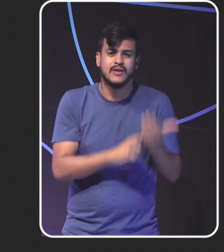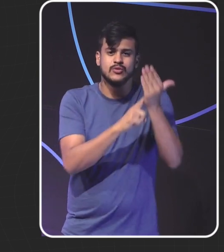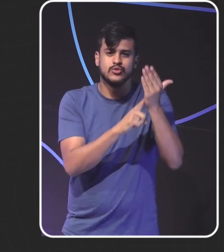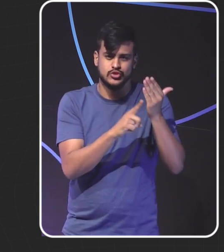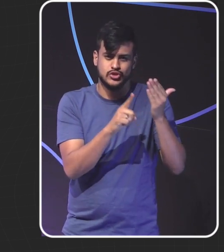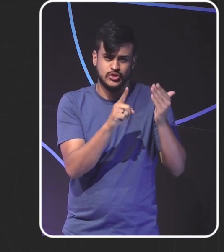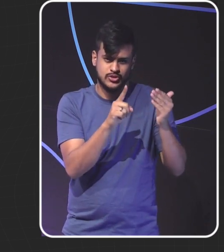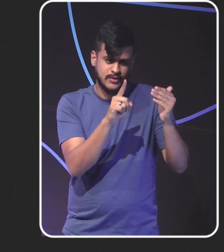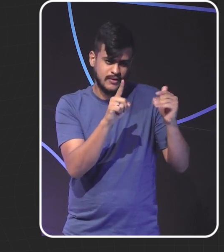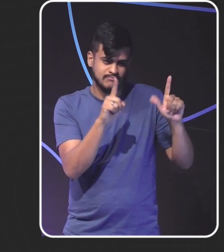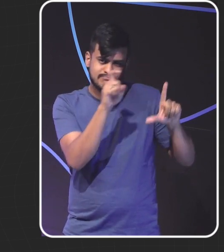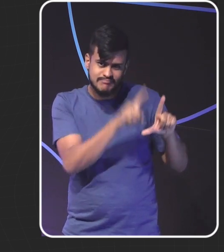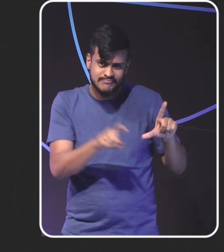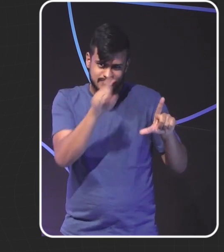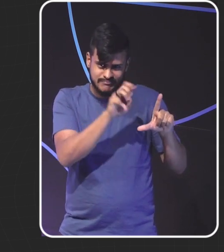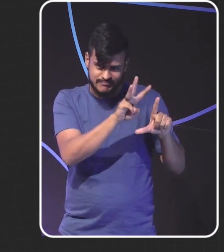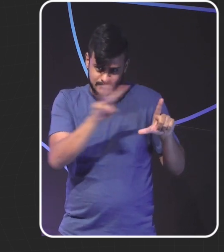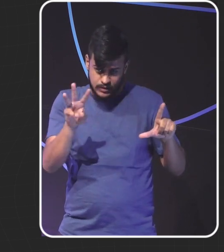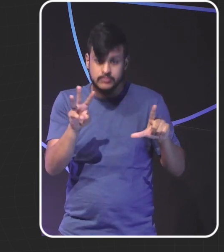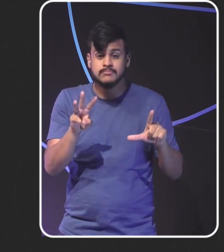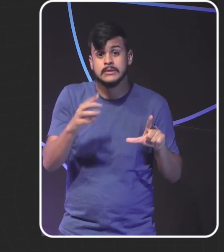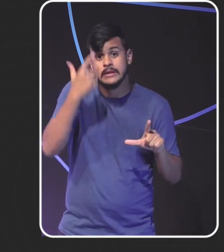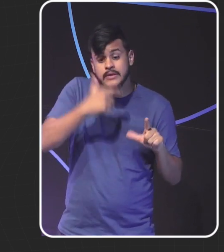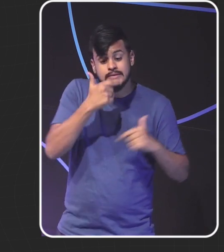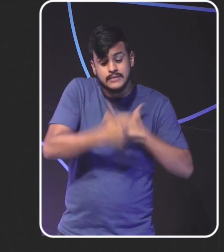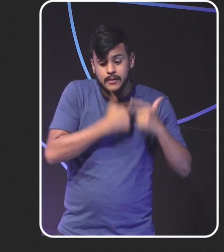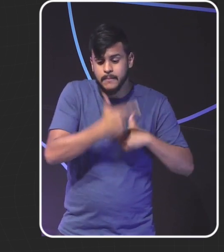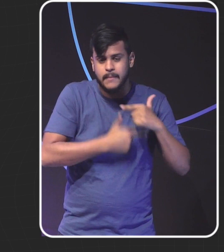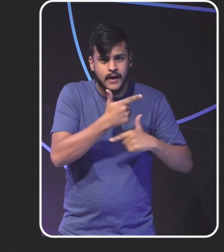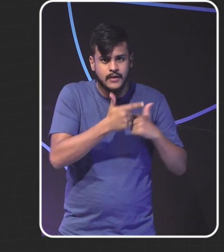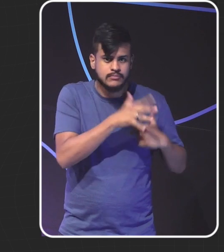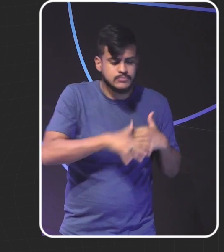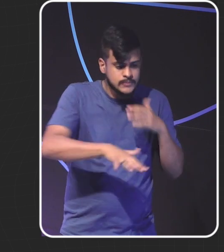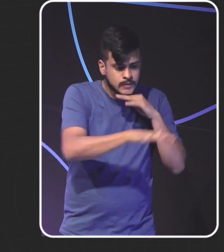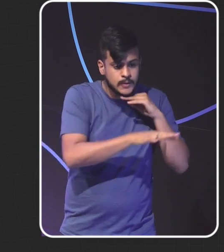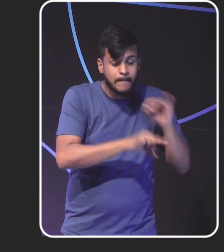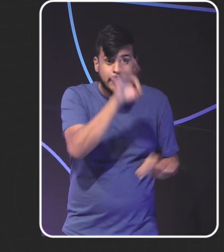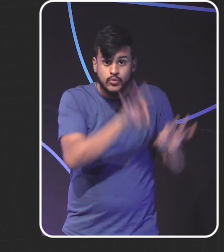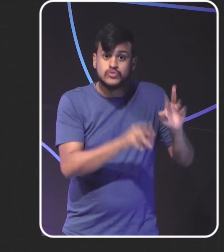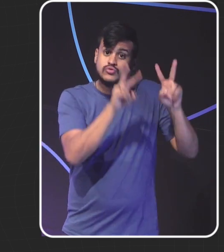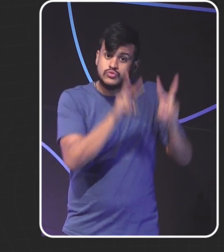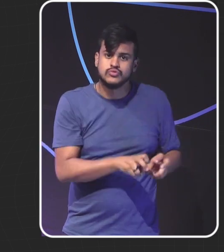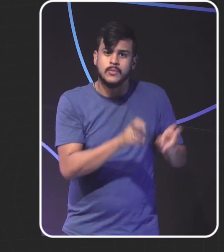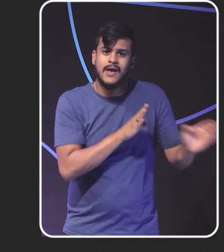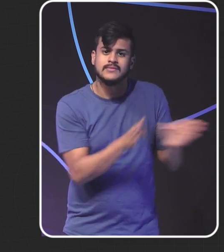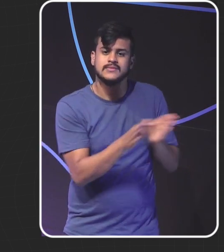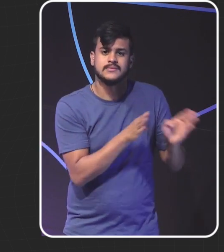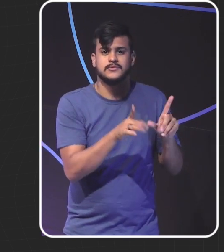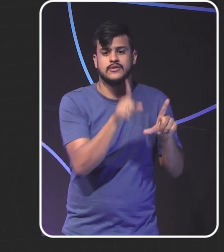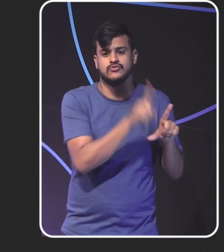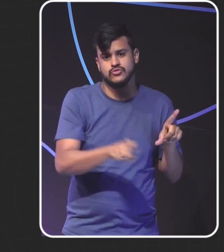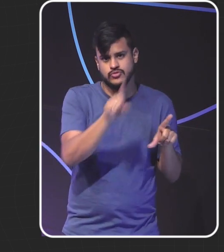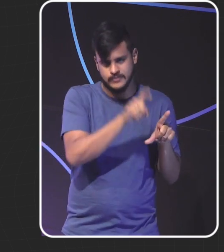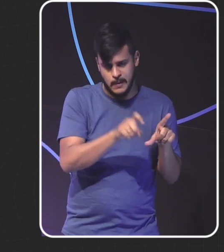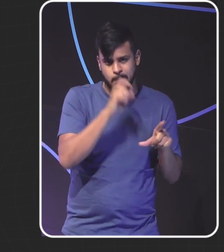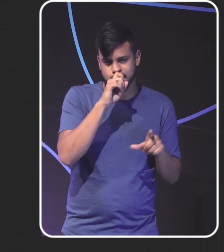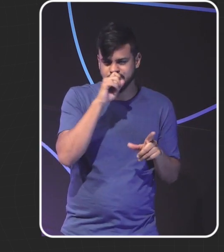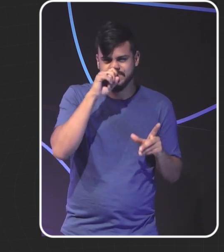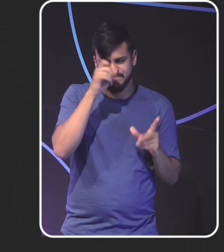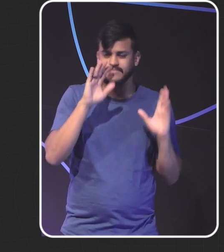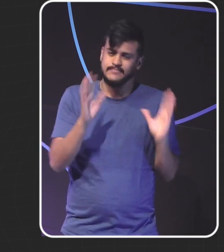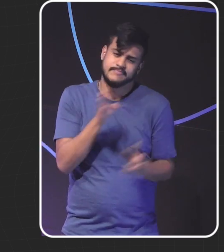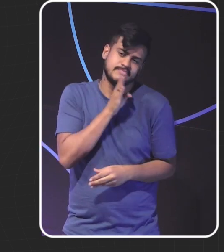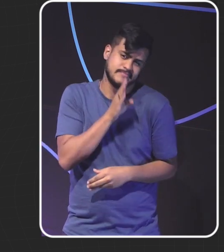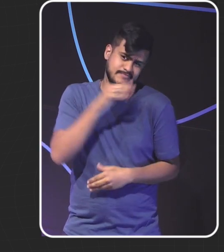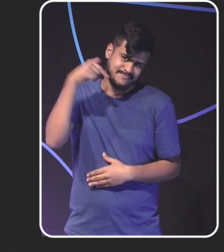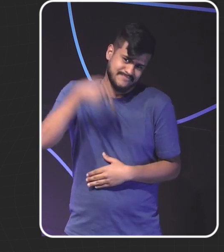tecnologias web, e eu atuo diretamente com projetos relacionados à acessibilidade digital. Já sou uma figurinha carimbada aqui do